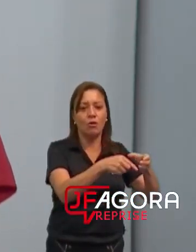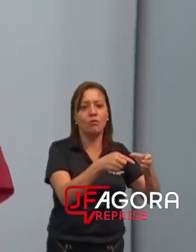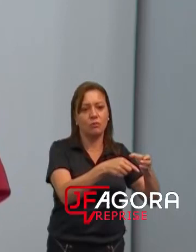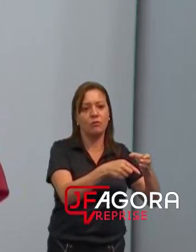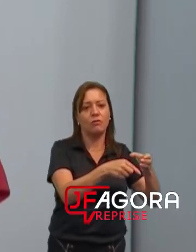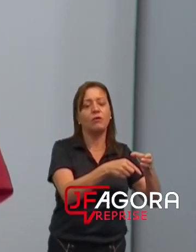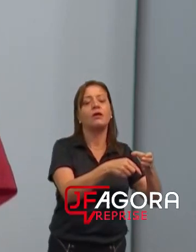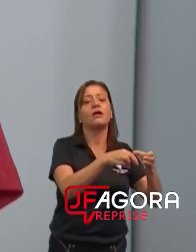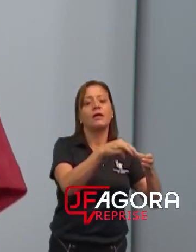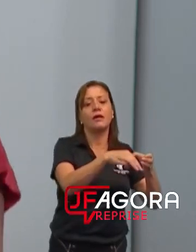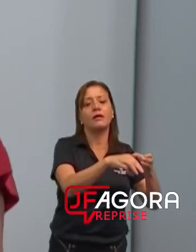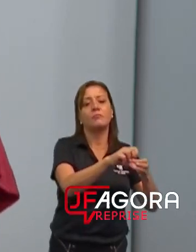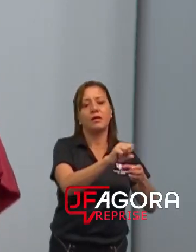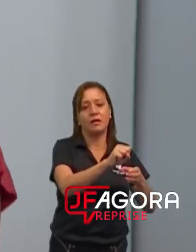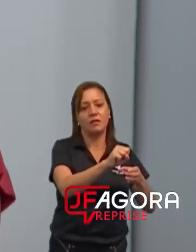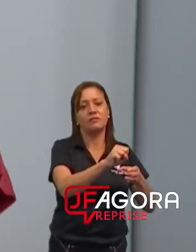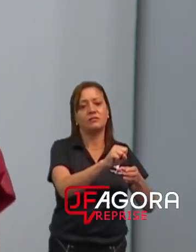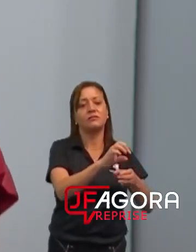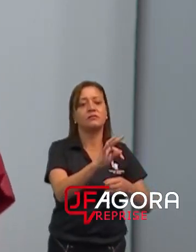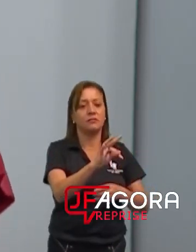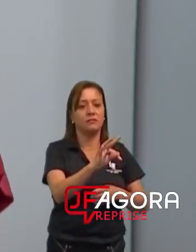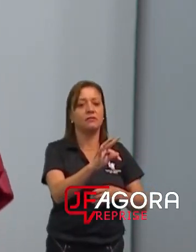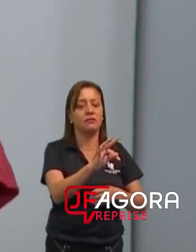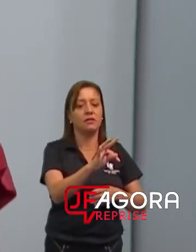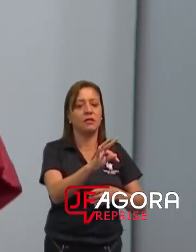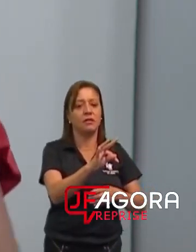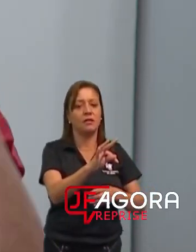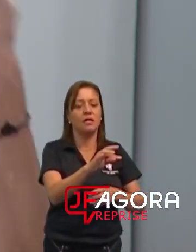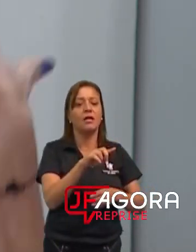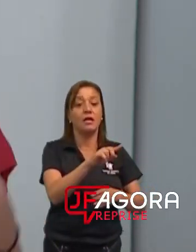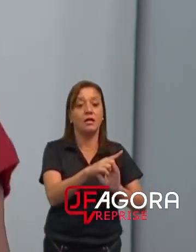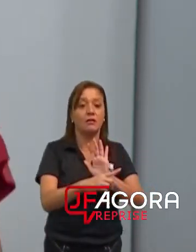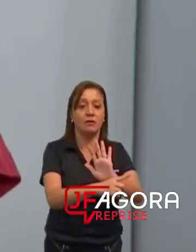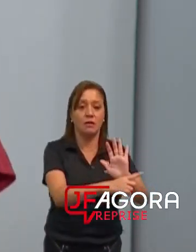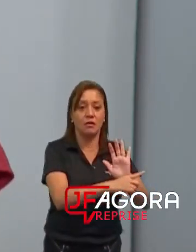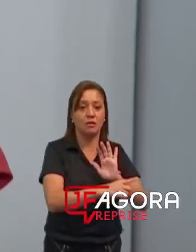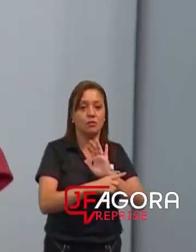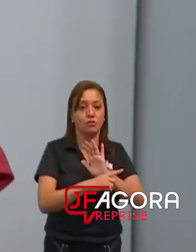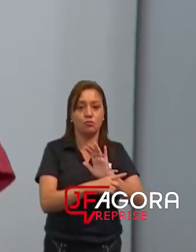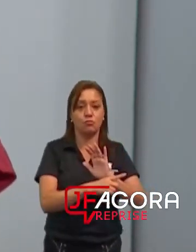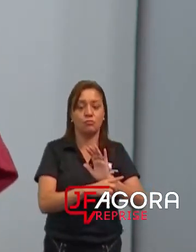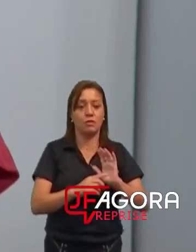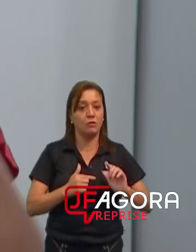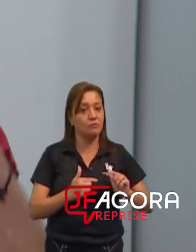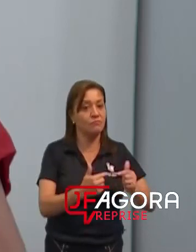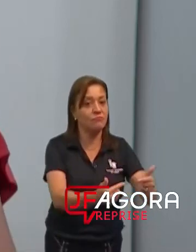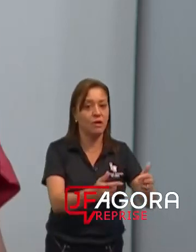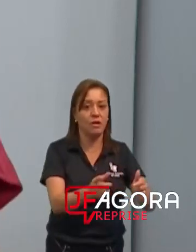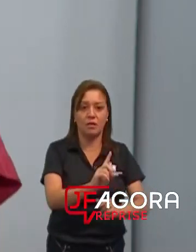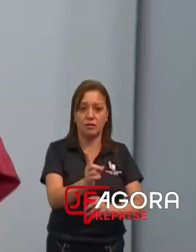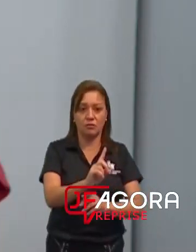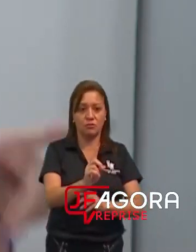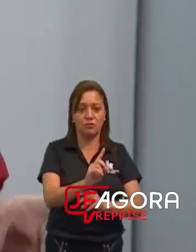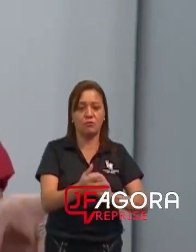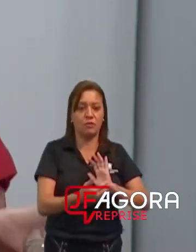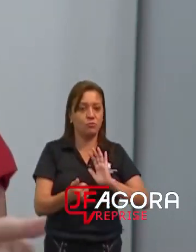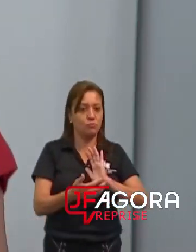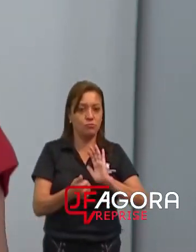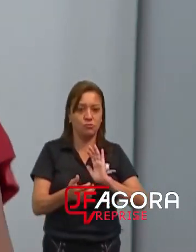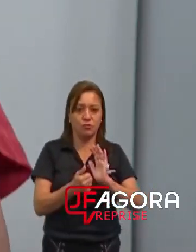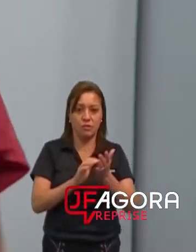viu, vereador, o MST ocupa, não invade. Quem invadiu foram os primeiros povos que chegaram aqui, que tirou,